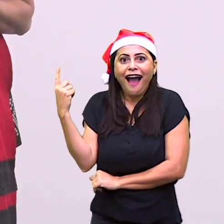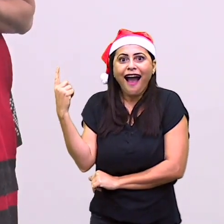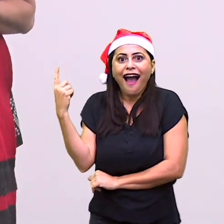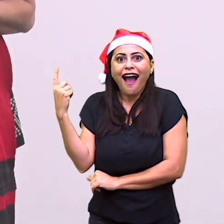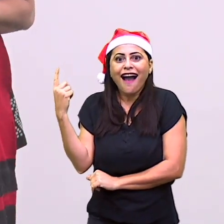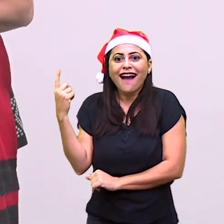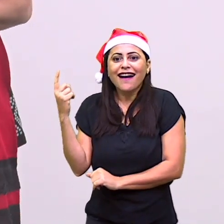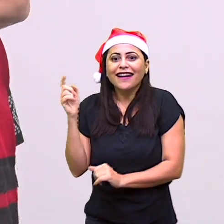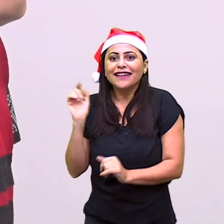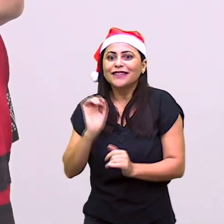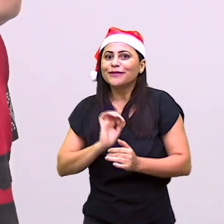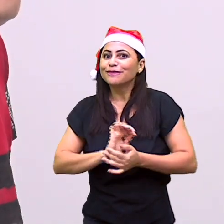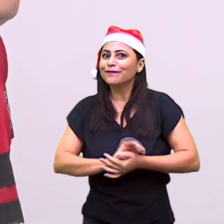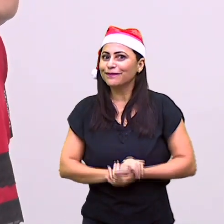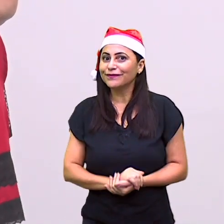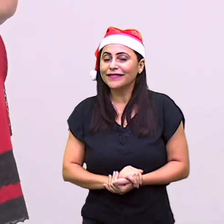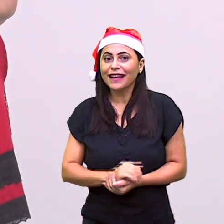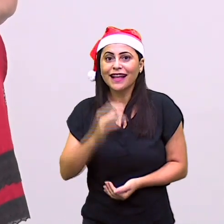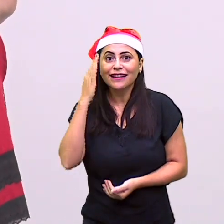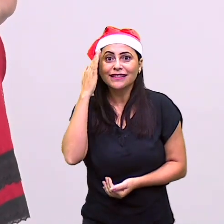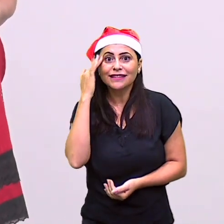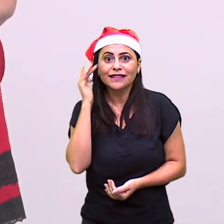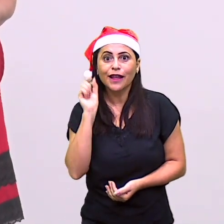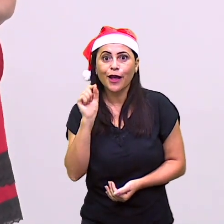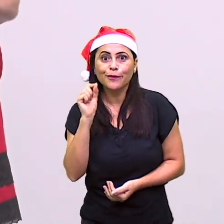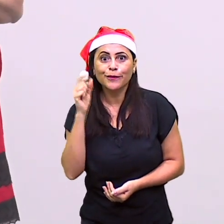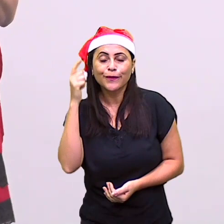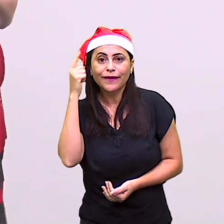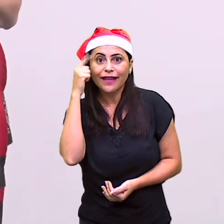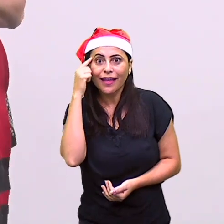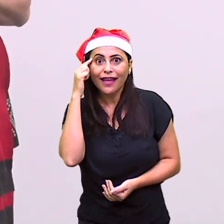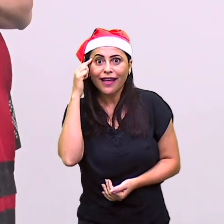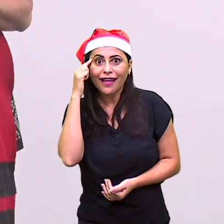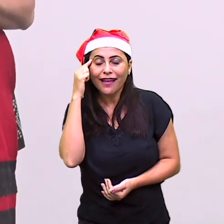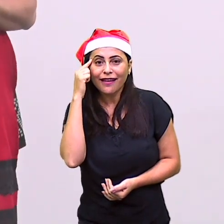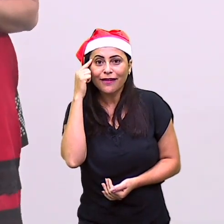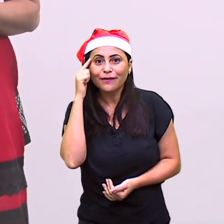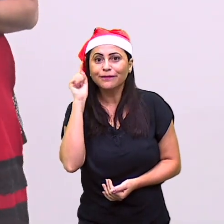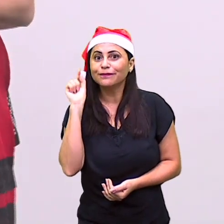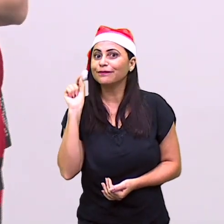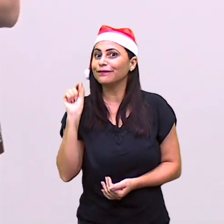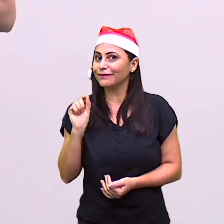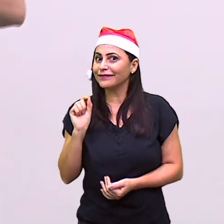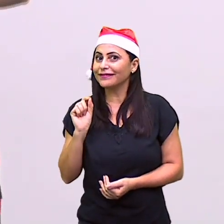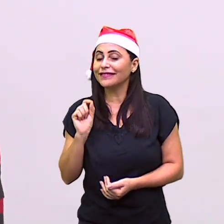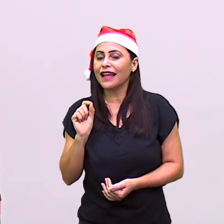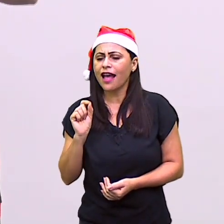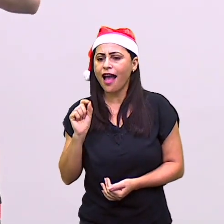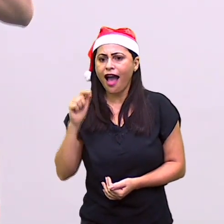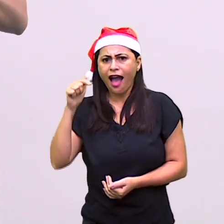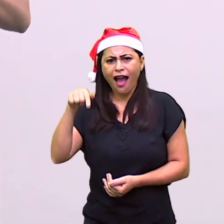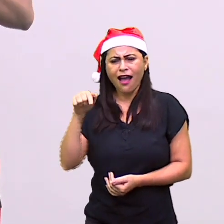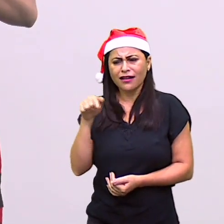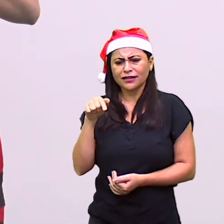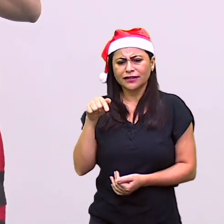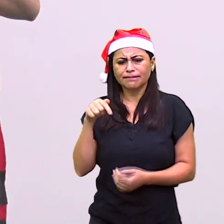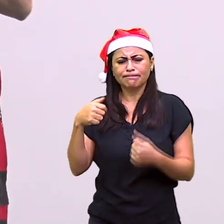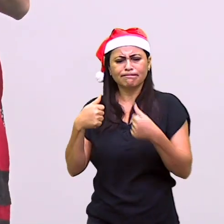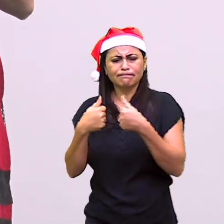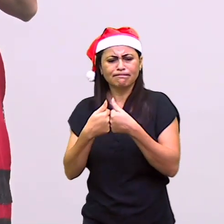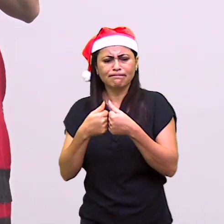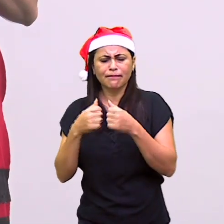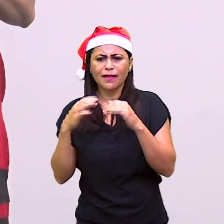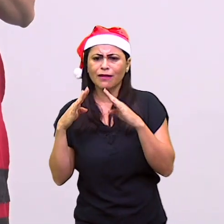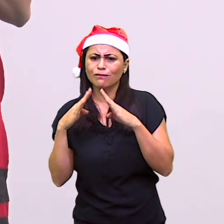pensou: aqui pertinho de casa, aqui na nossa rua, tem um terreno.